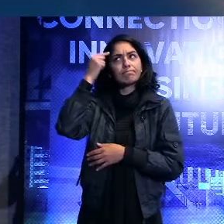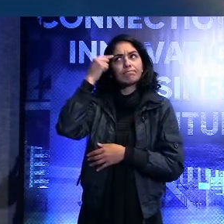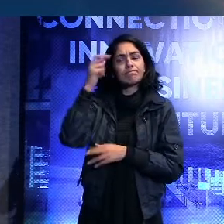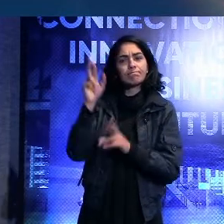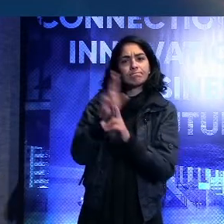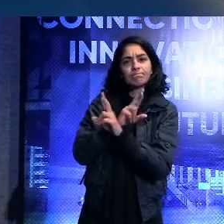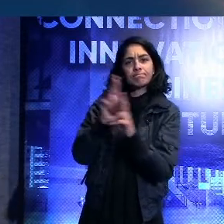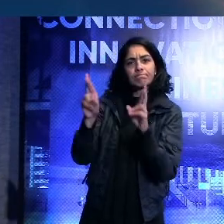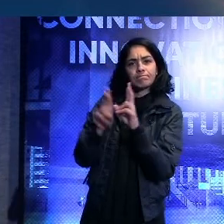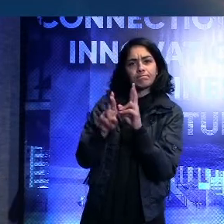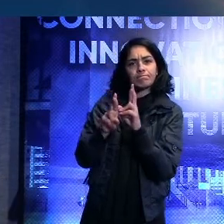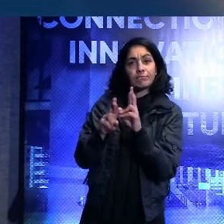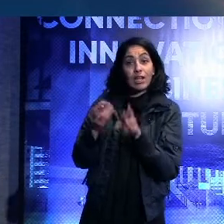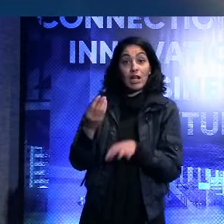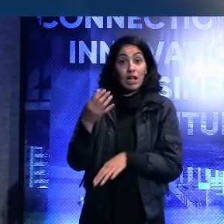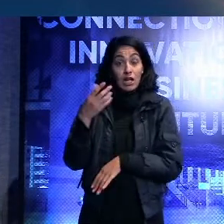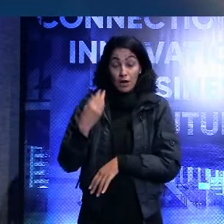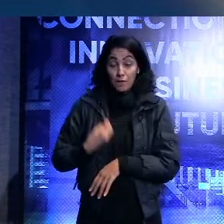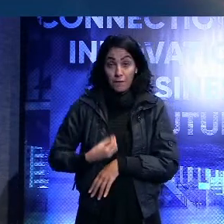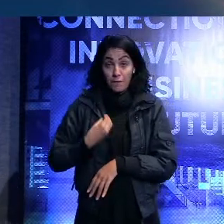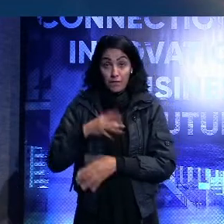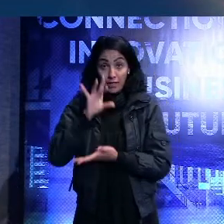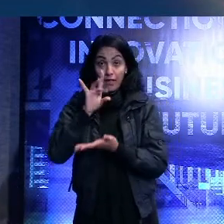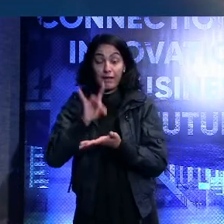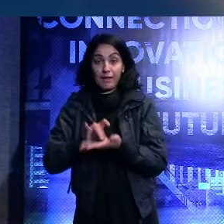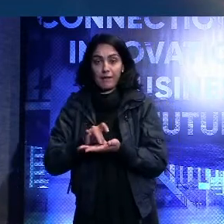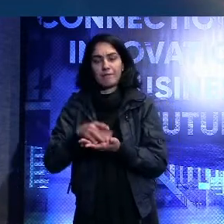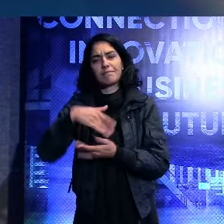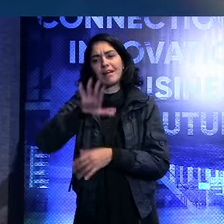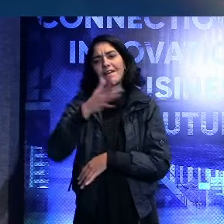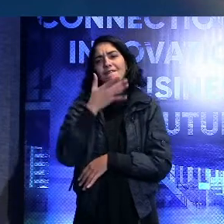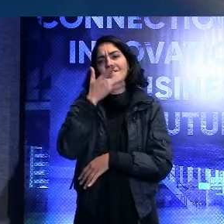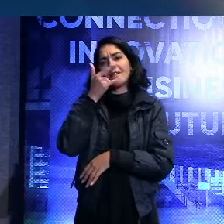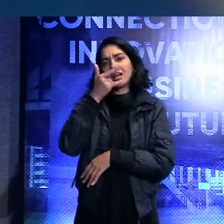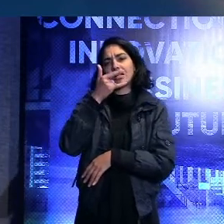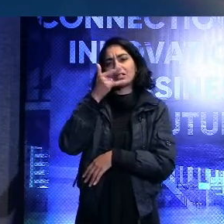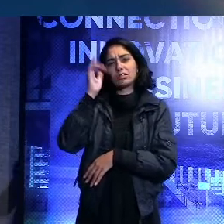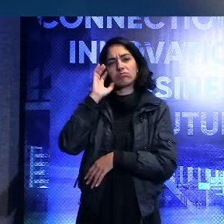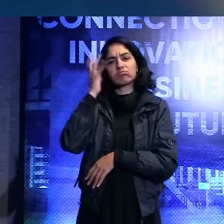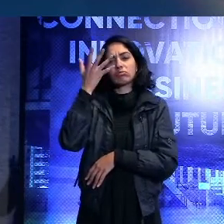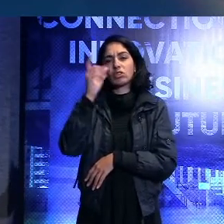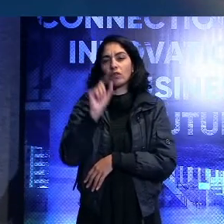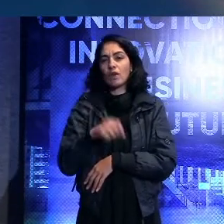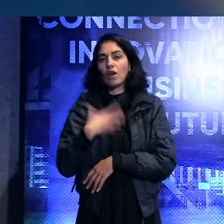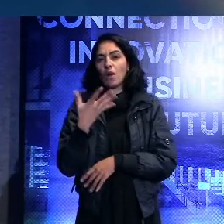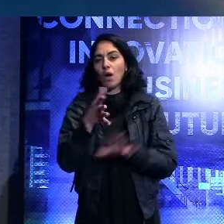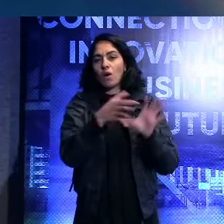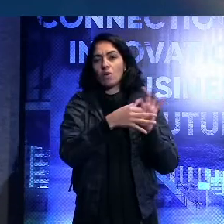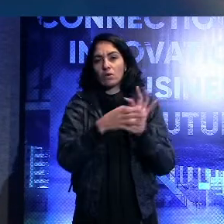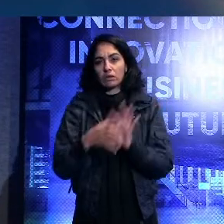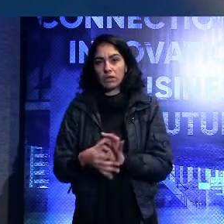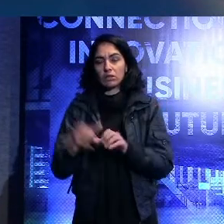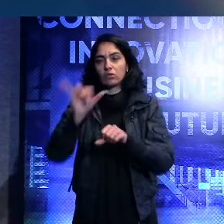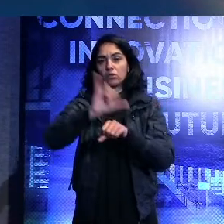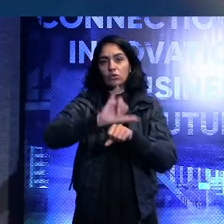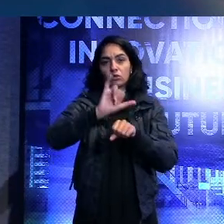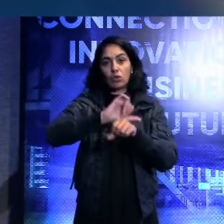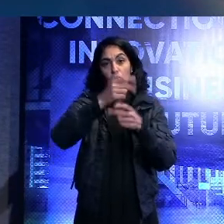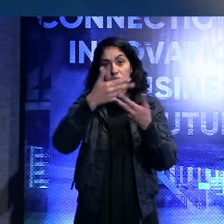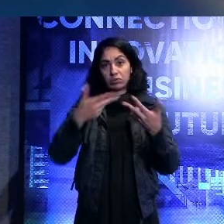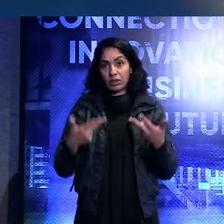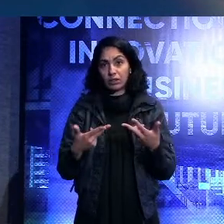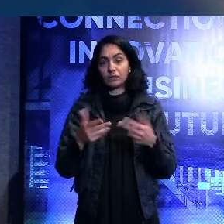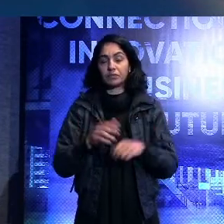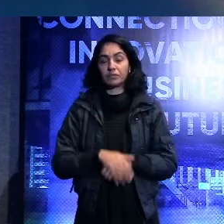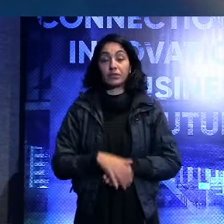relação com a vida real, fica muito mais fácil para você definir seus contextos, domínios e objetos. Acho que hoje a